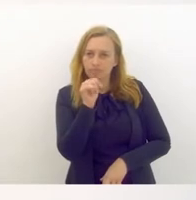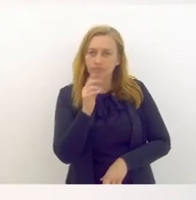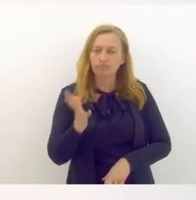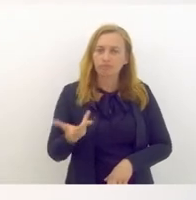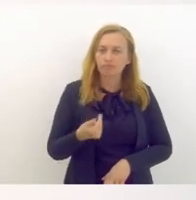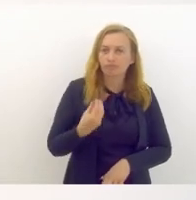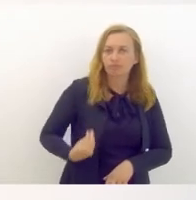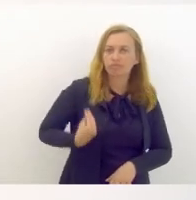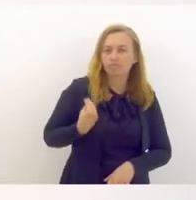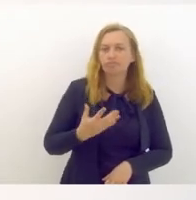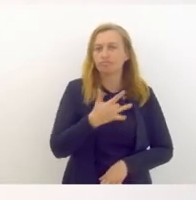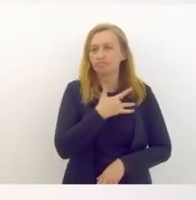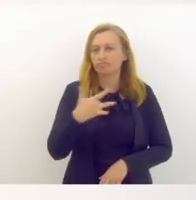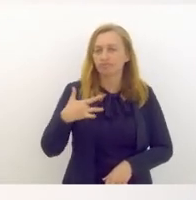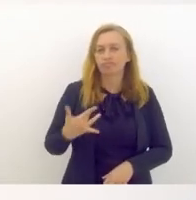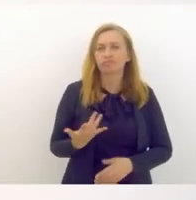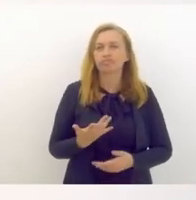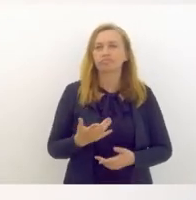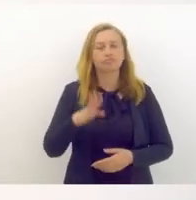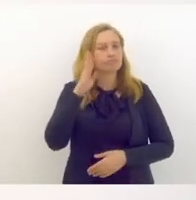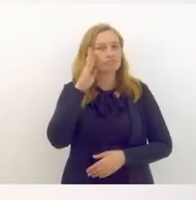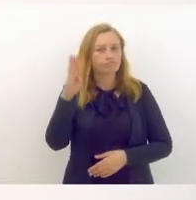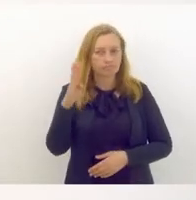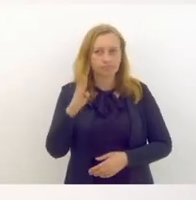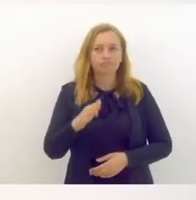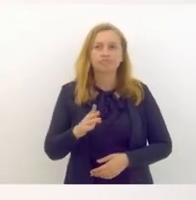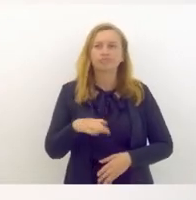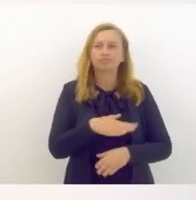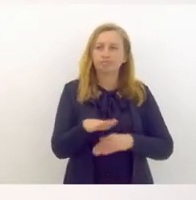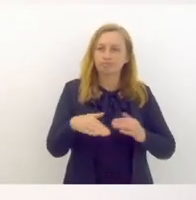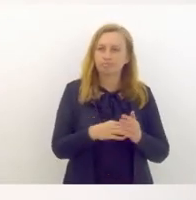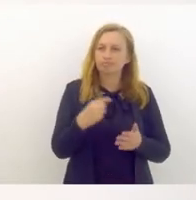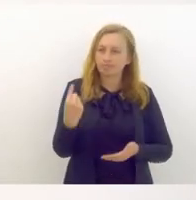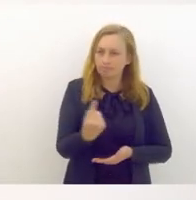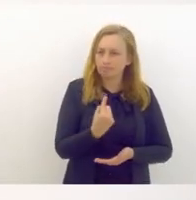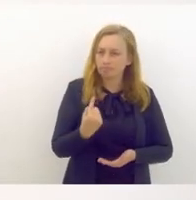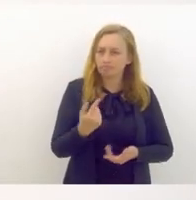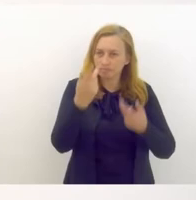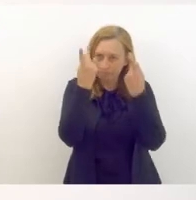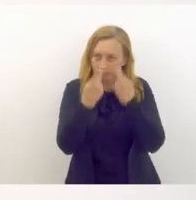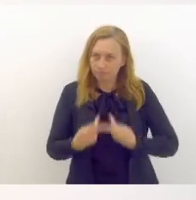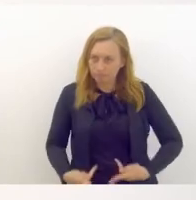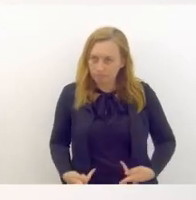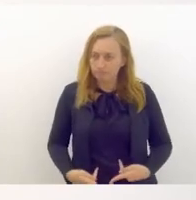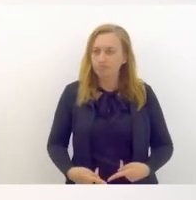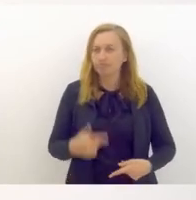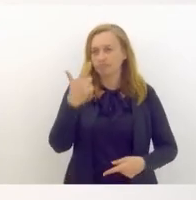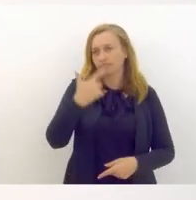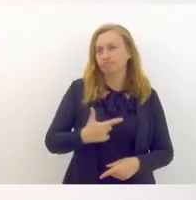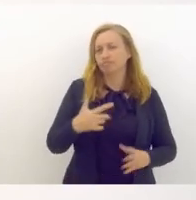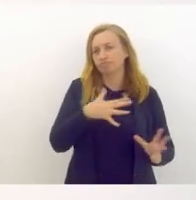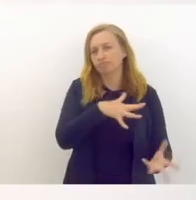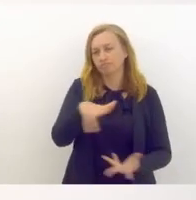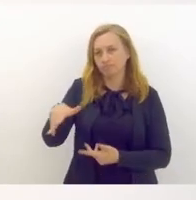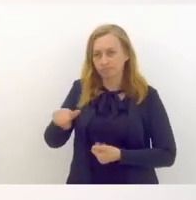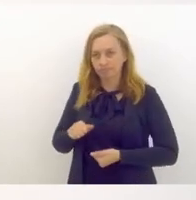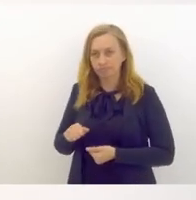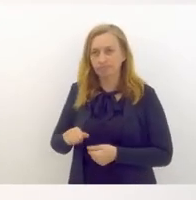de vida, de saúde, que é primordial para todos nós, seres humanos, deste planeta.